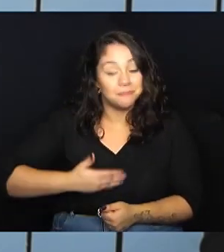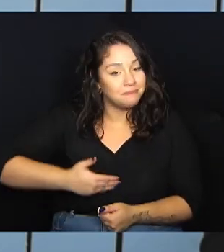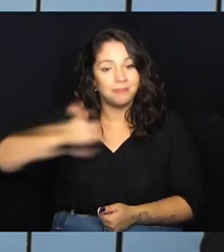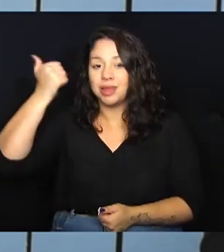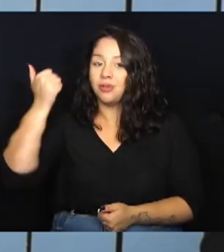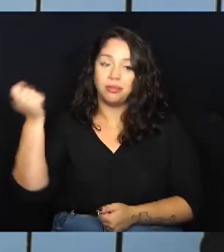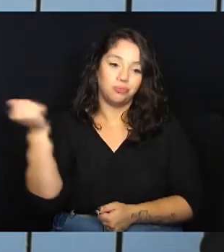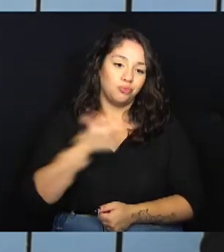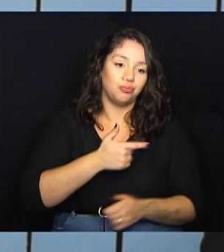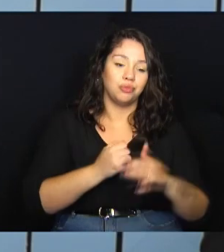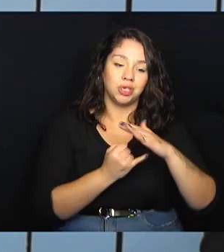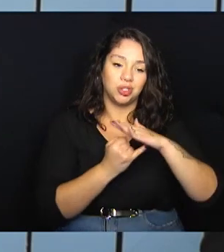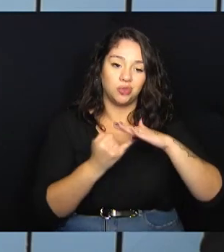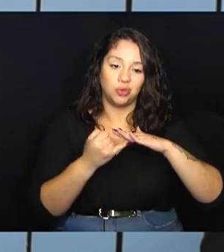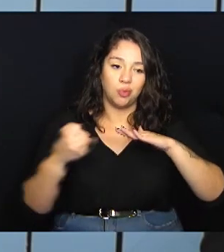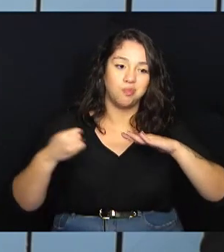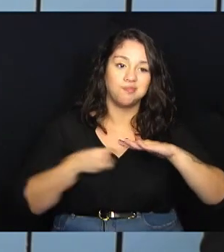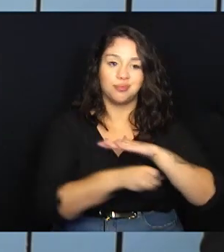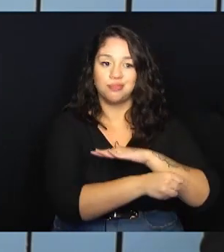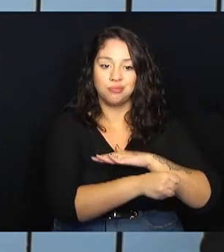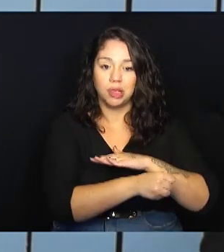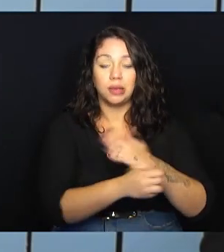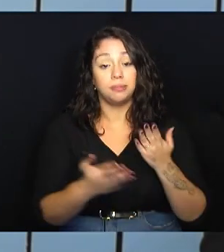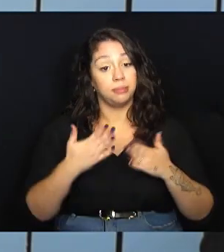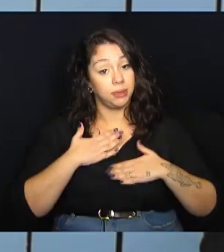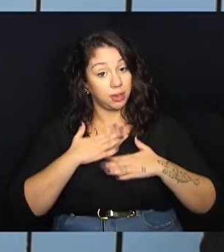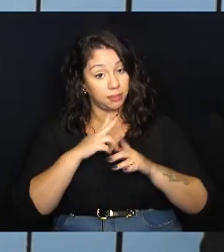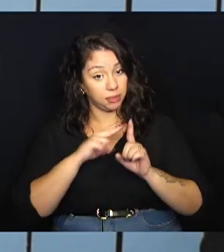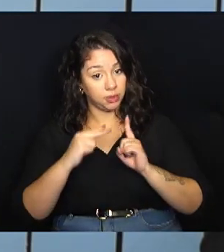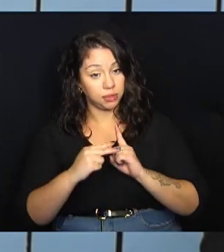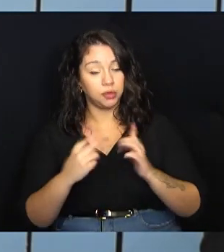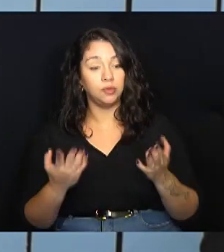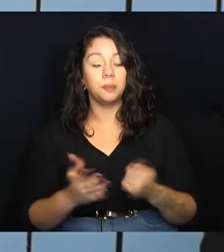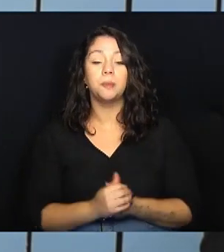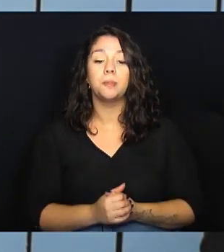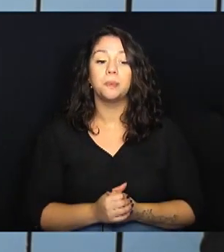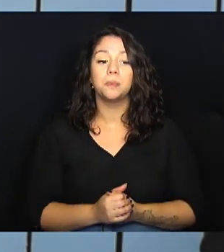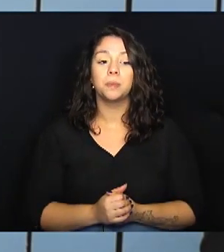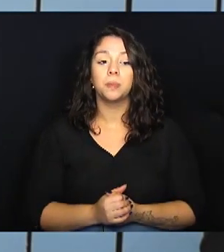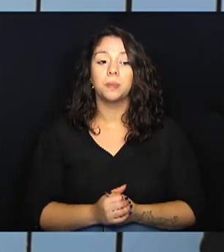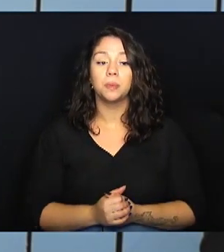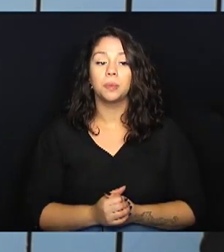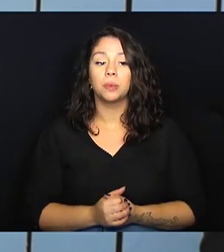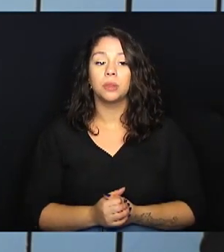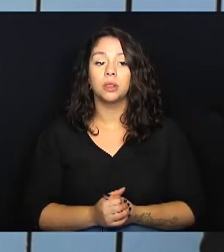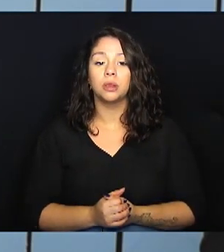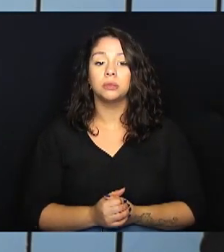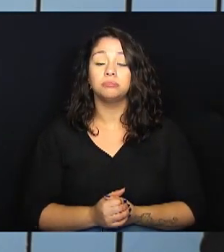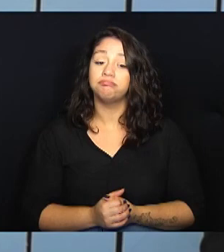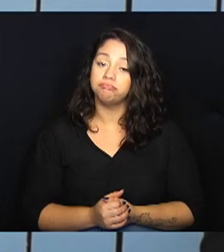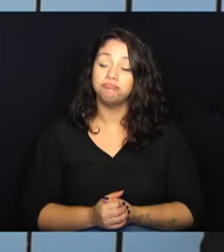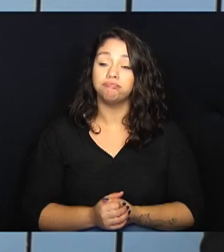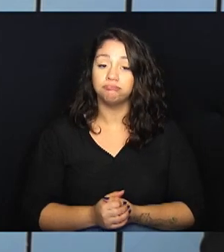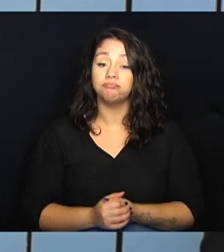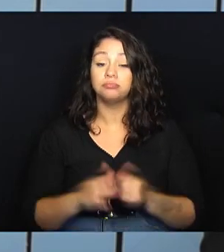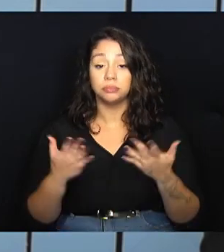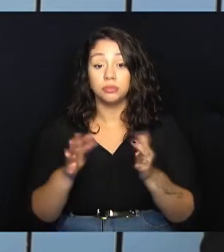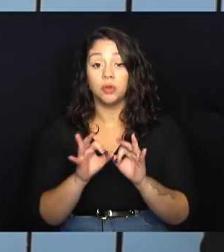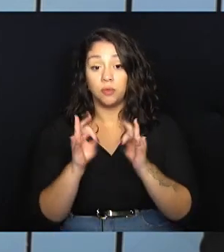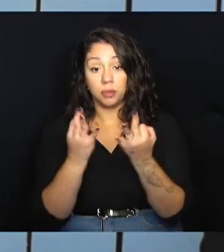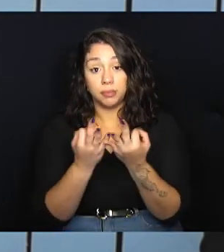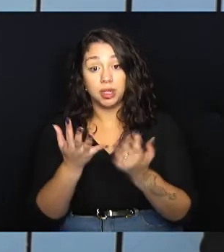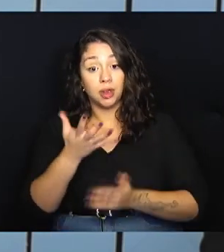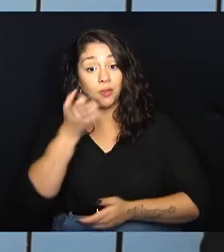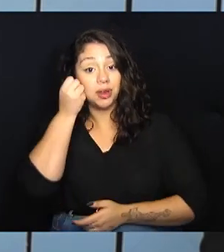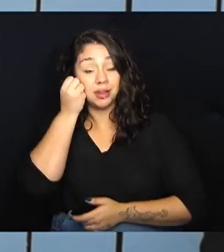institucionalização, né? Sim. No meu ponto de vista. Então, E a família acolhedora, eu gostei